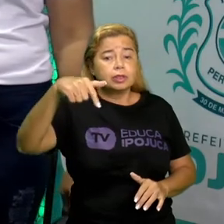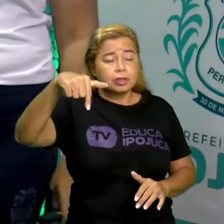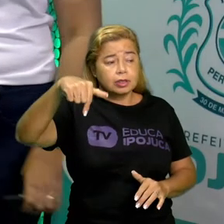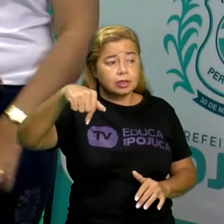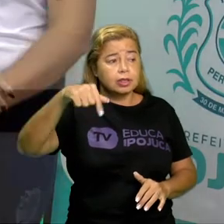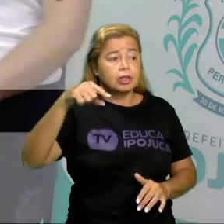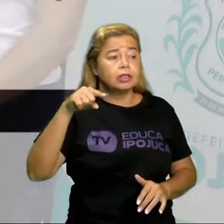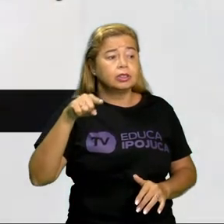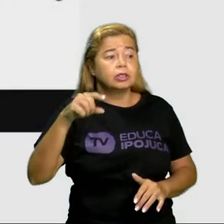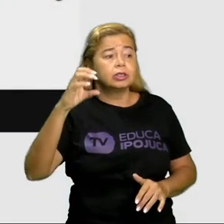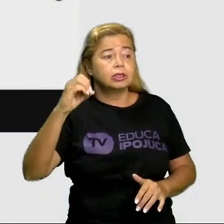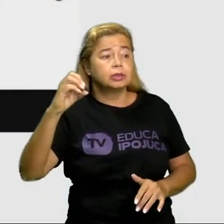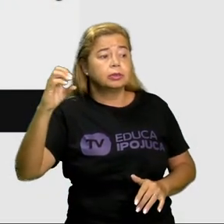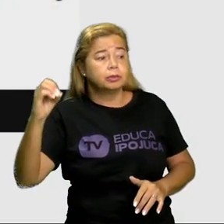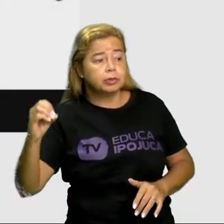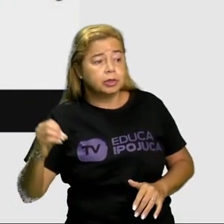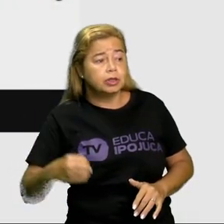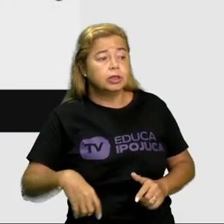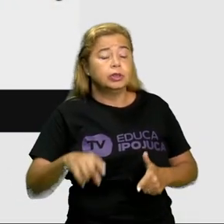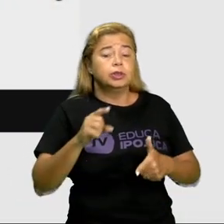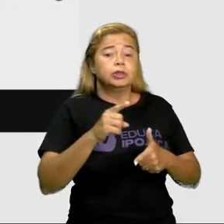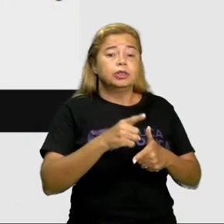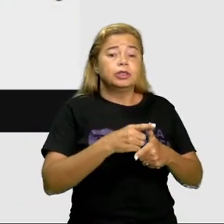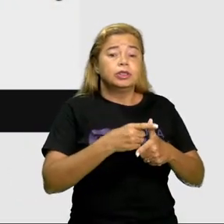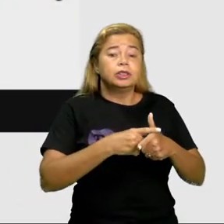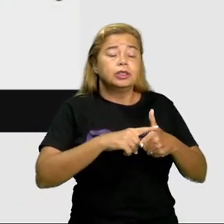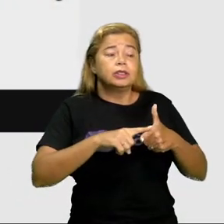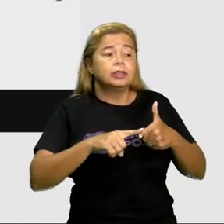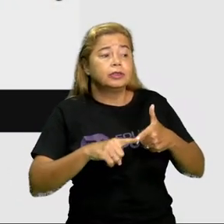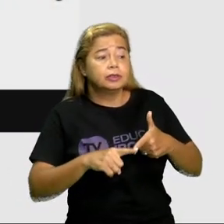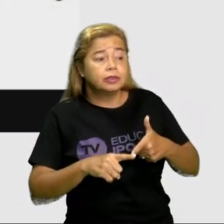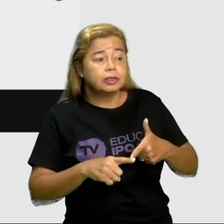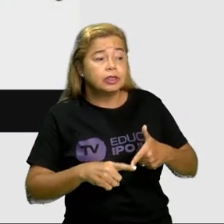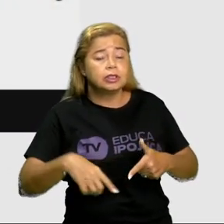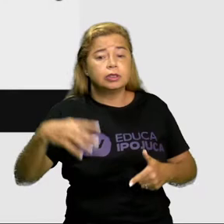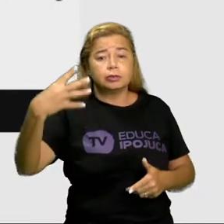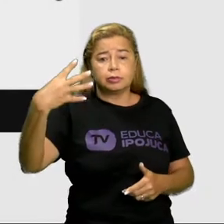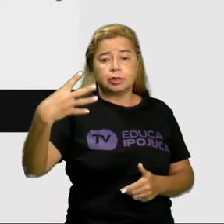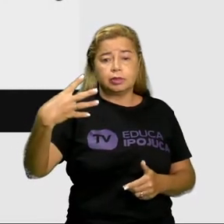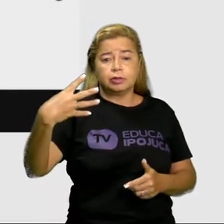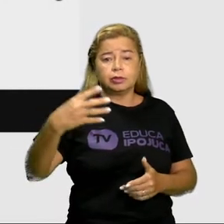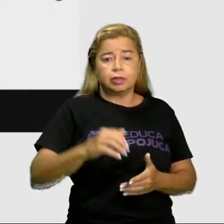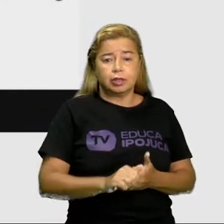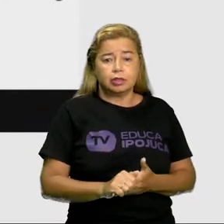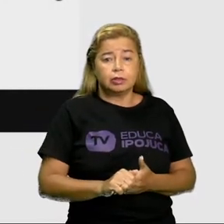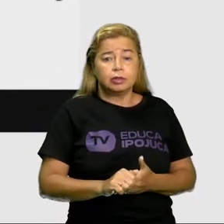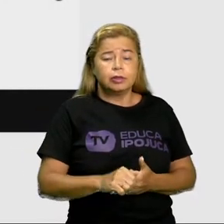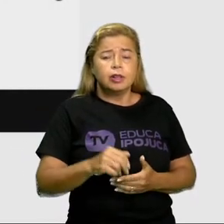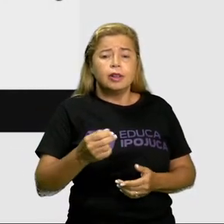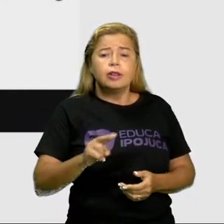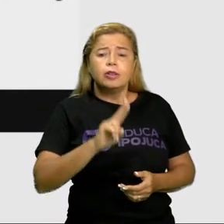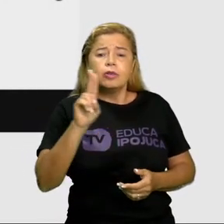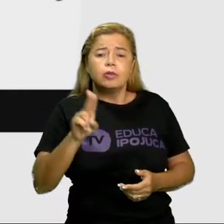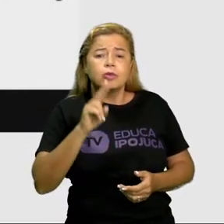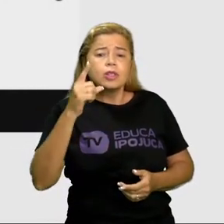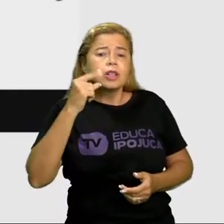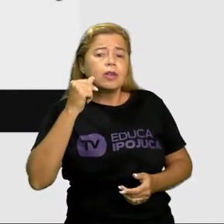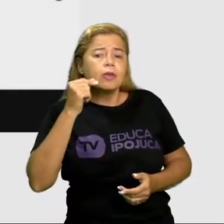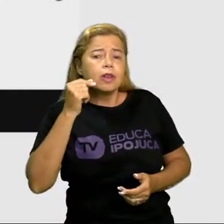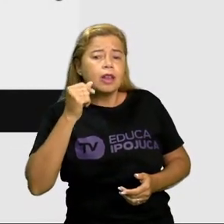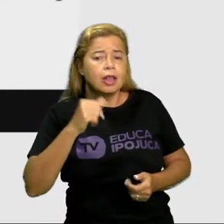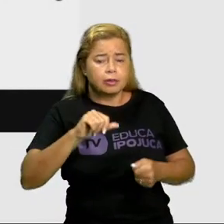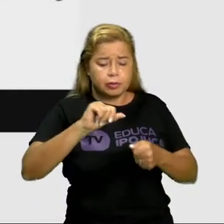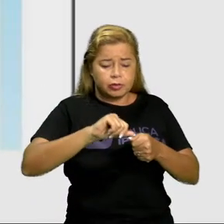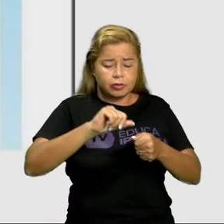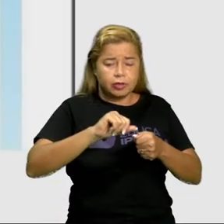17.620 dividido para 4? Vamos fazer essa continha no lápis, sem utilizar a calculadora, para ver se vocês acertaram. E leva